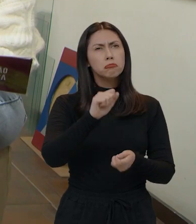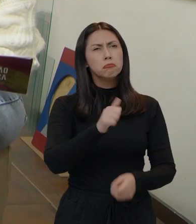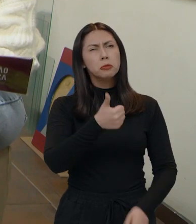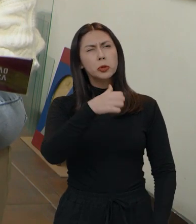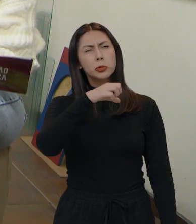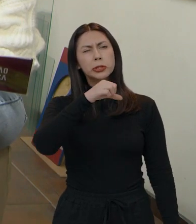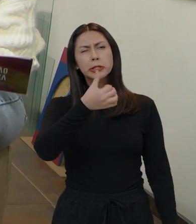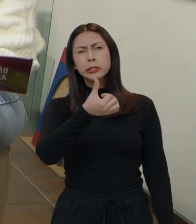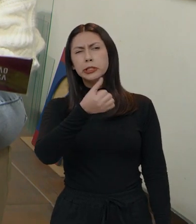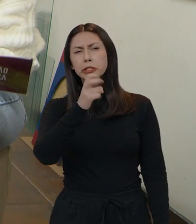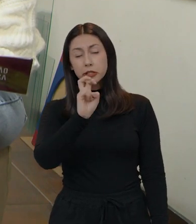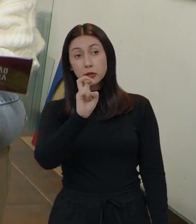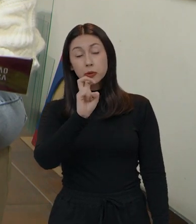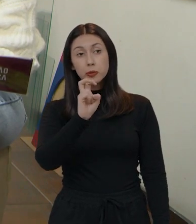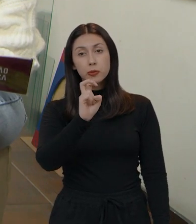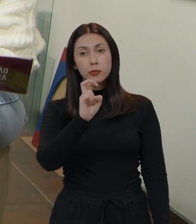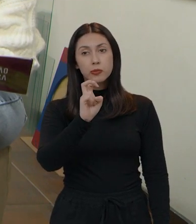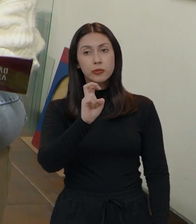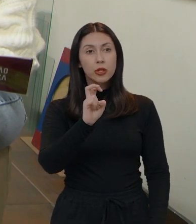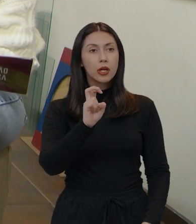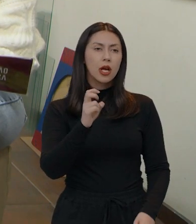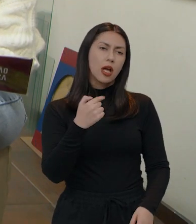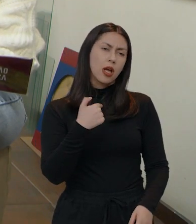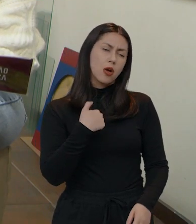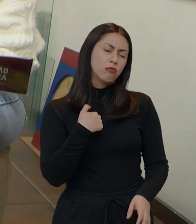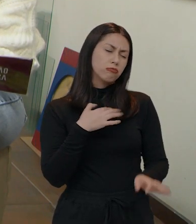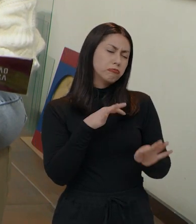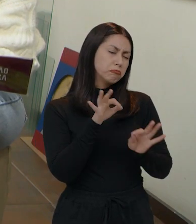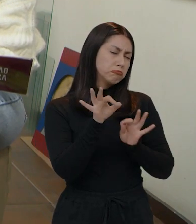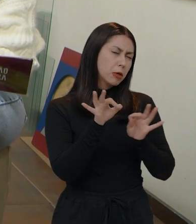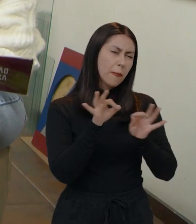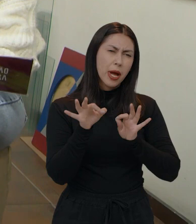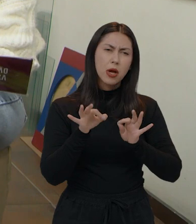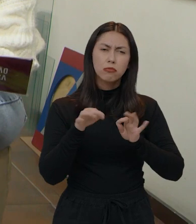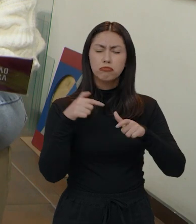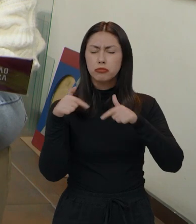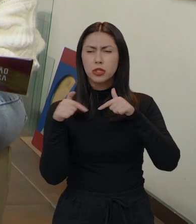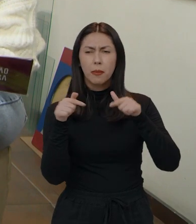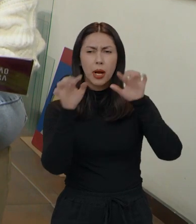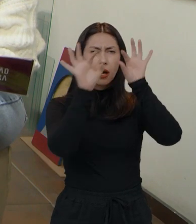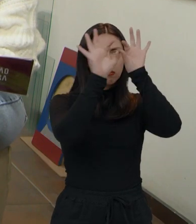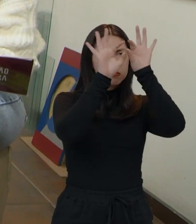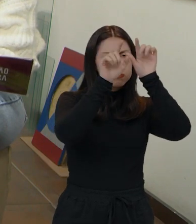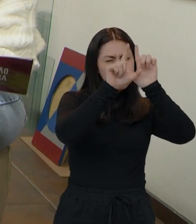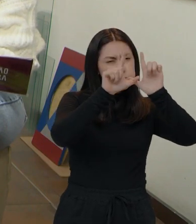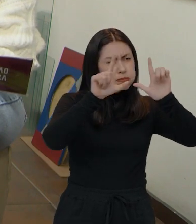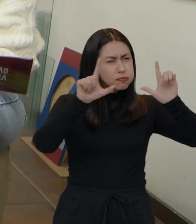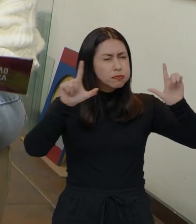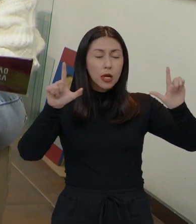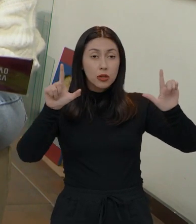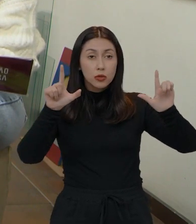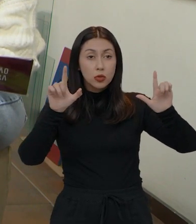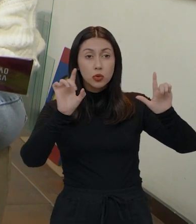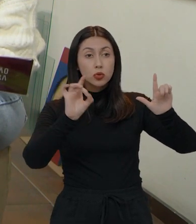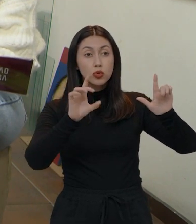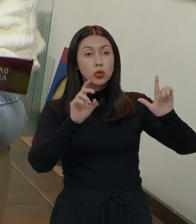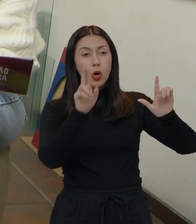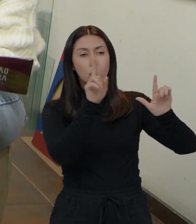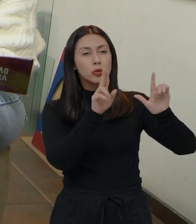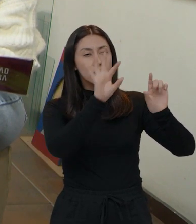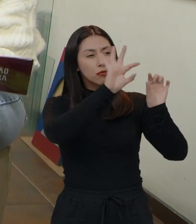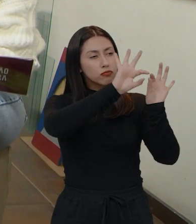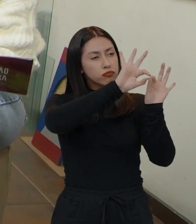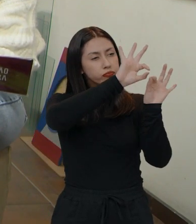65, foi a primeira, eu fiz uns trabalhos concretos, mas plano assim, né? Só usei um